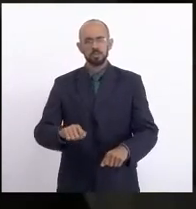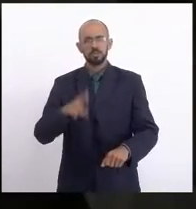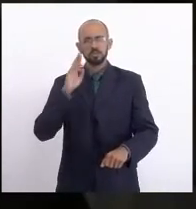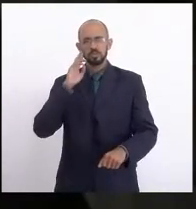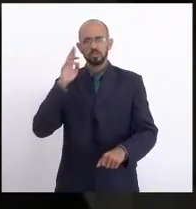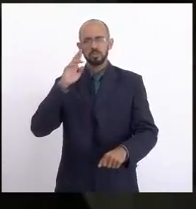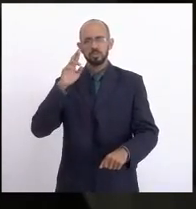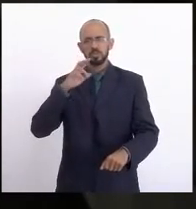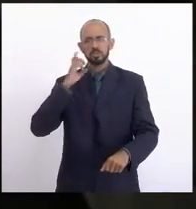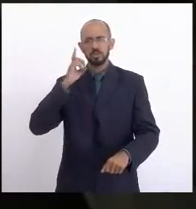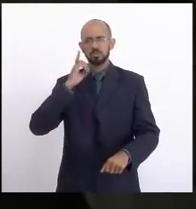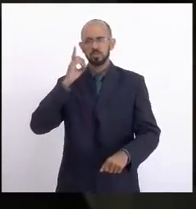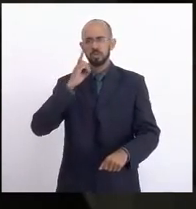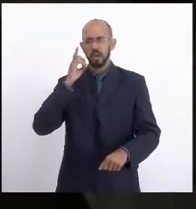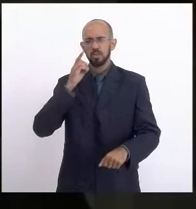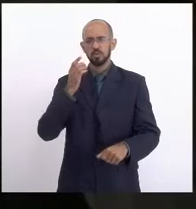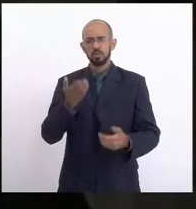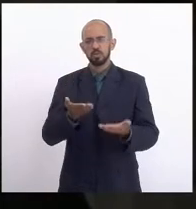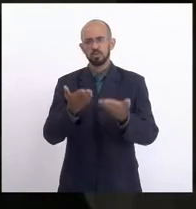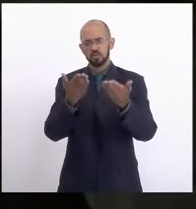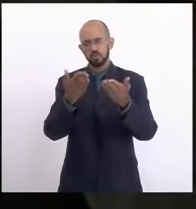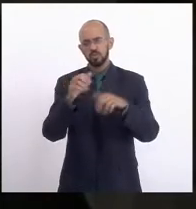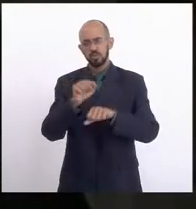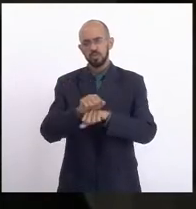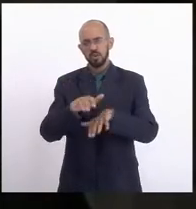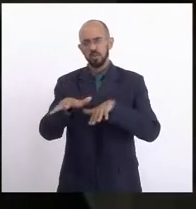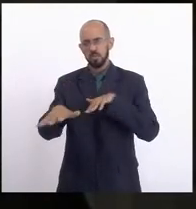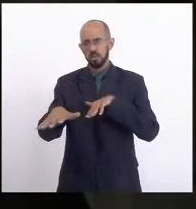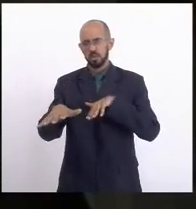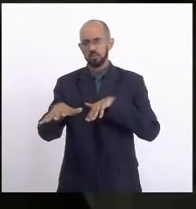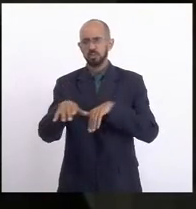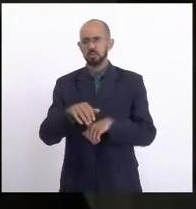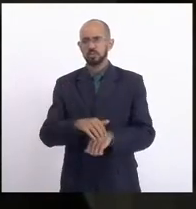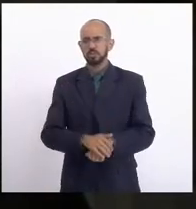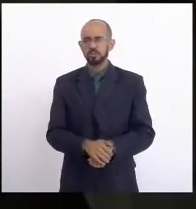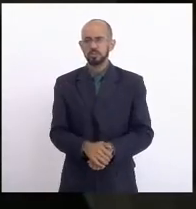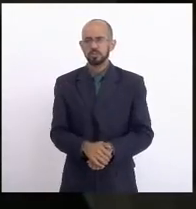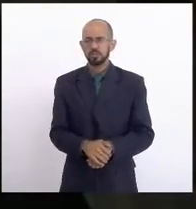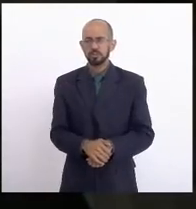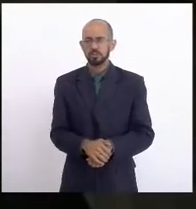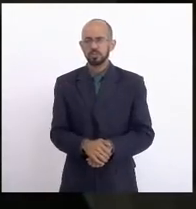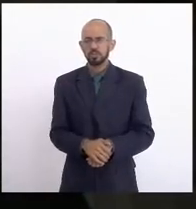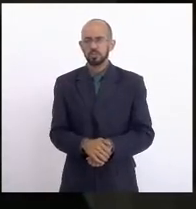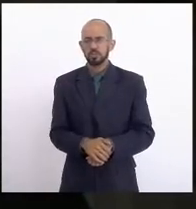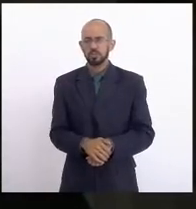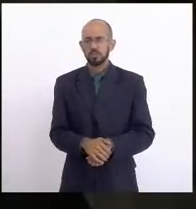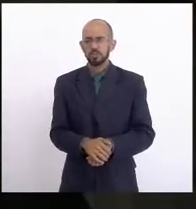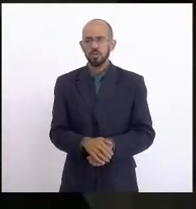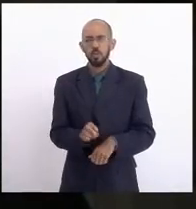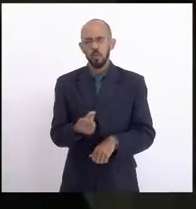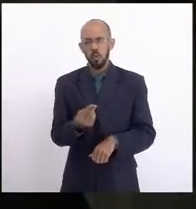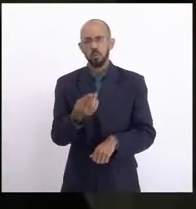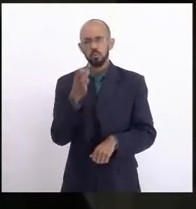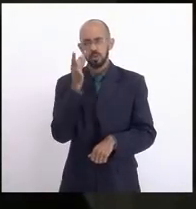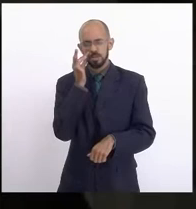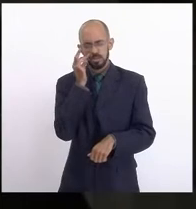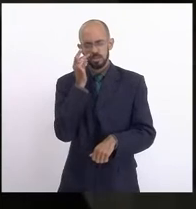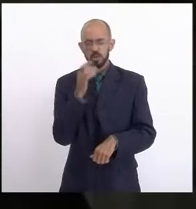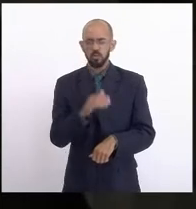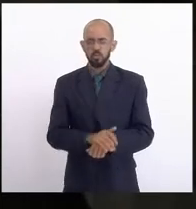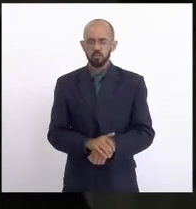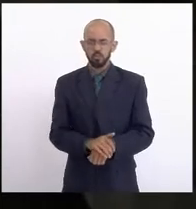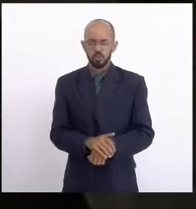deputados que nos assistem de forma remota ou presencial,